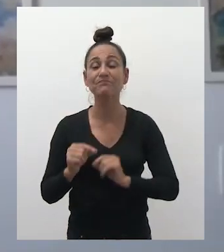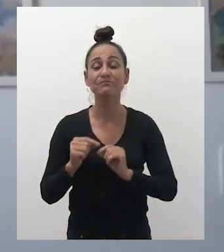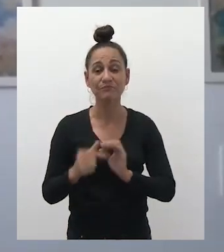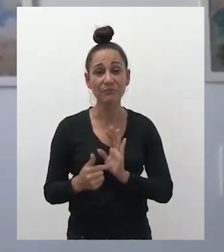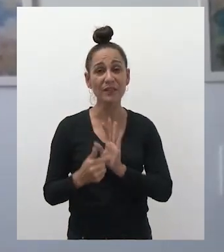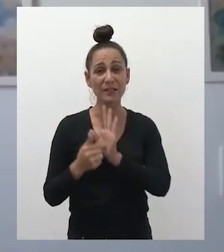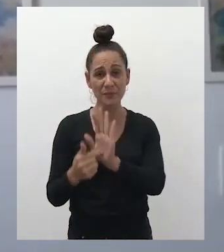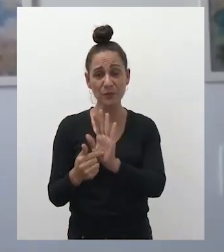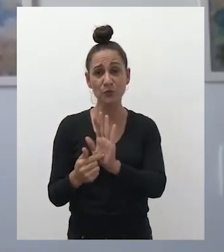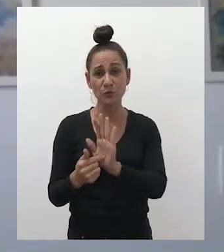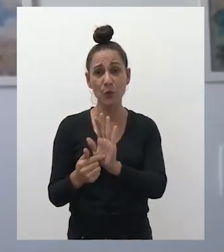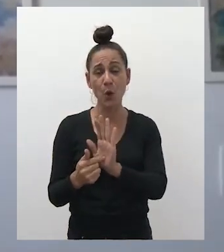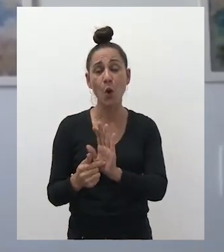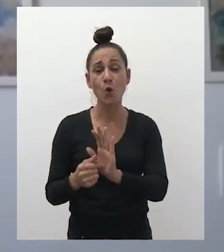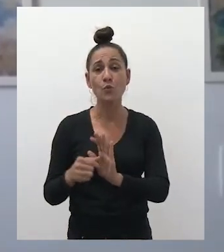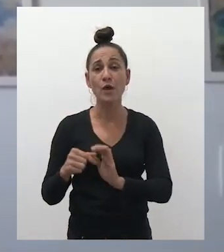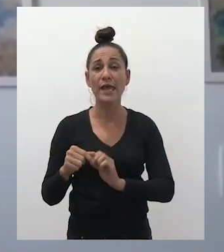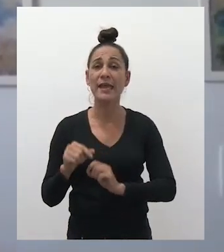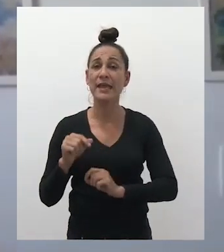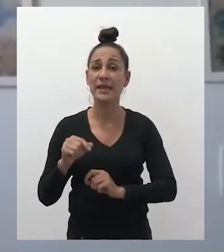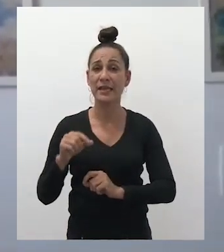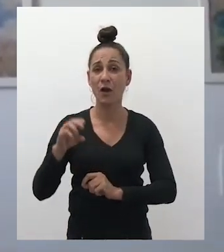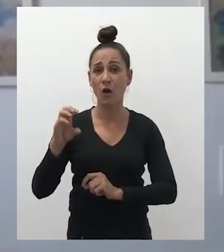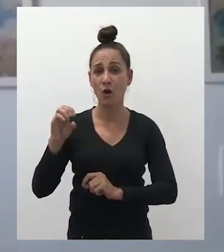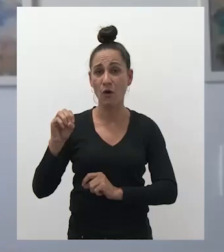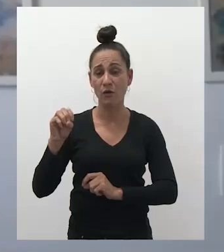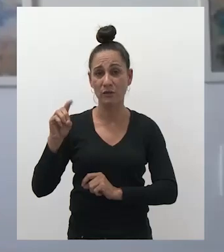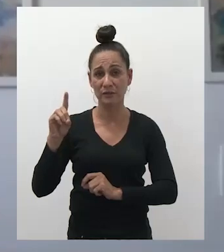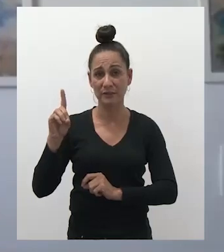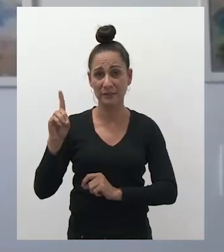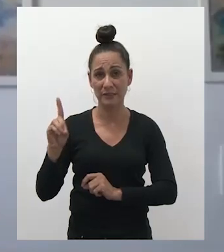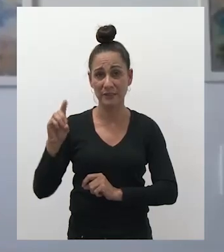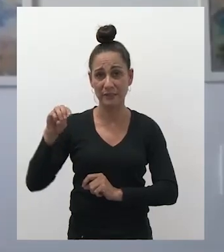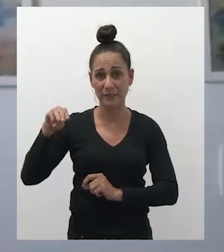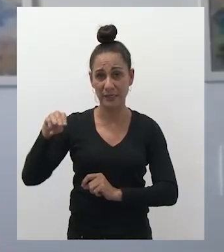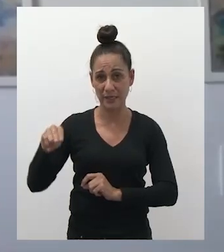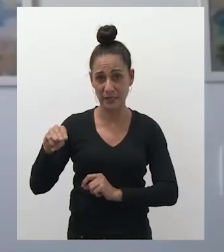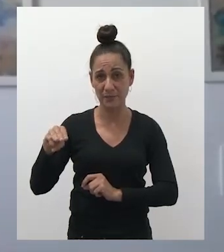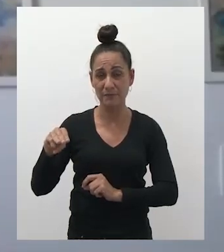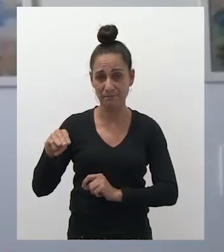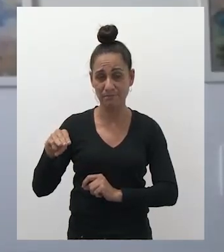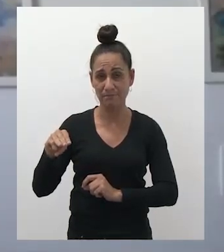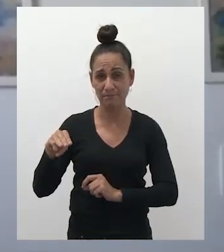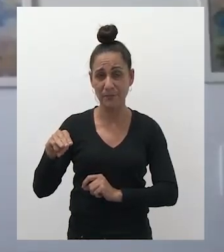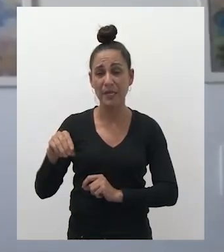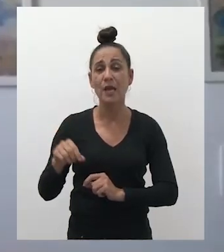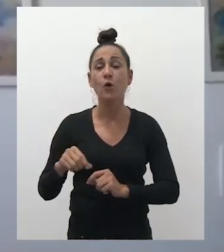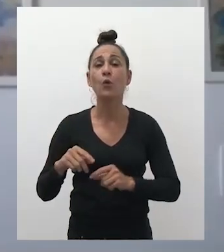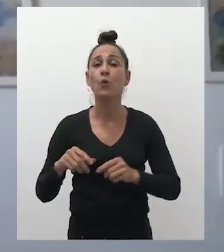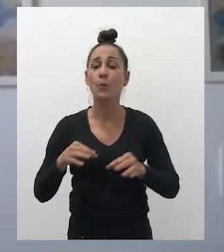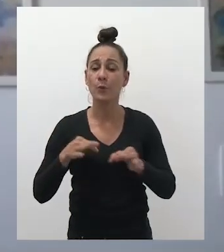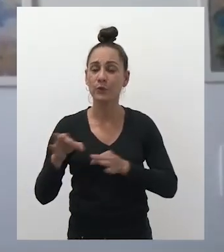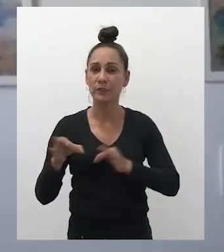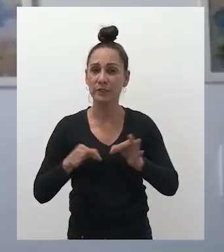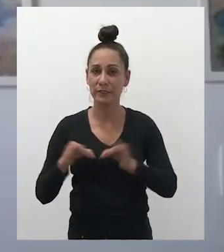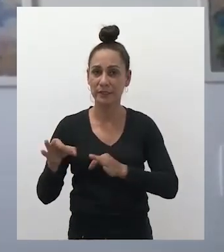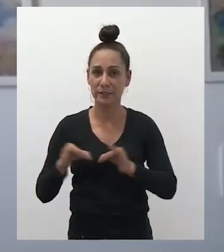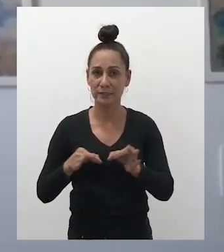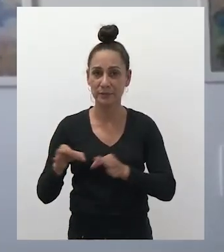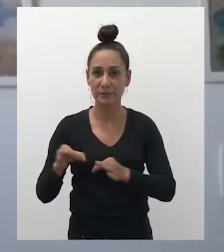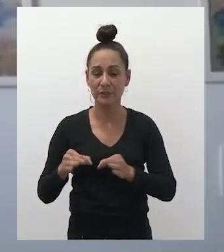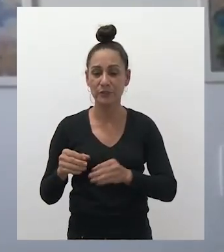muito aqui no ODM, Objetivo de Desenvolvimento do Milênio 1, através dos